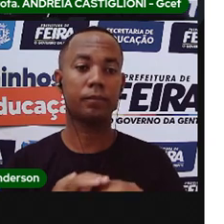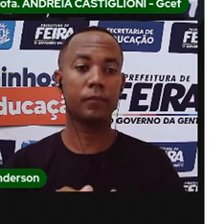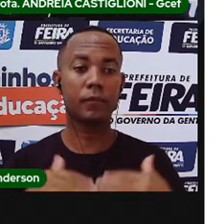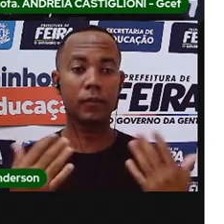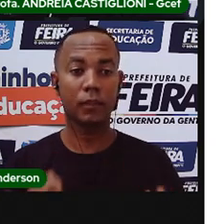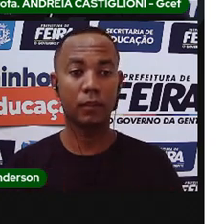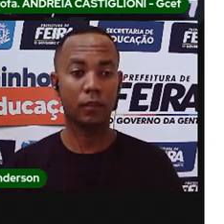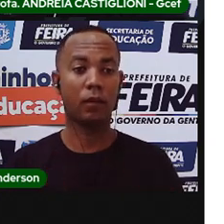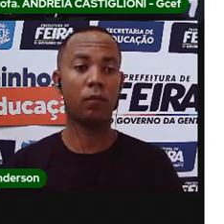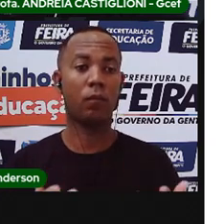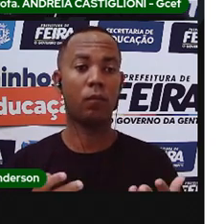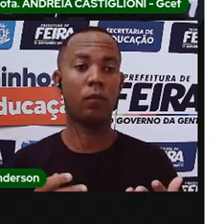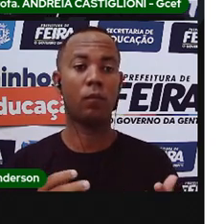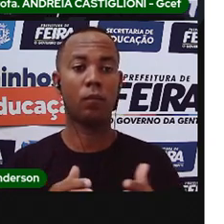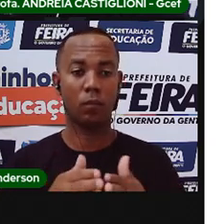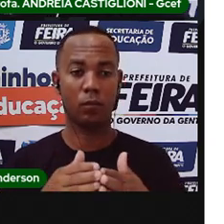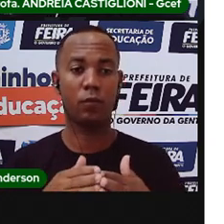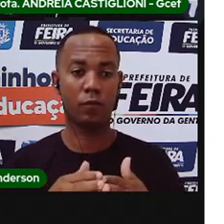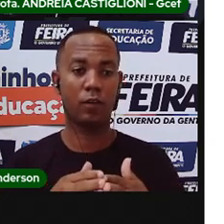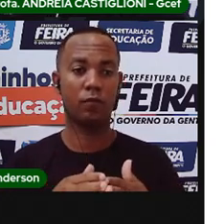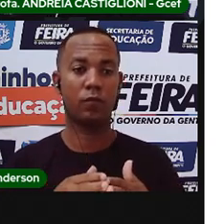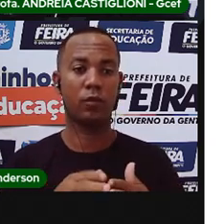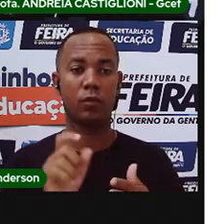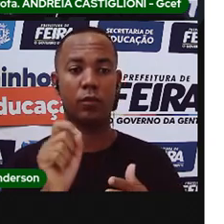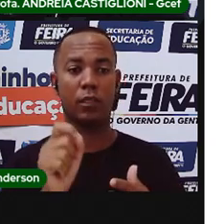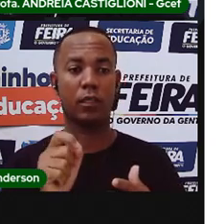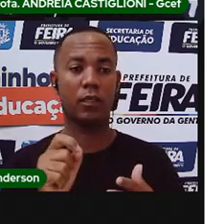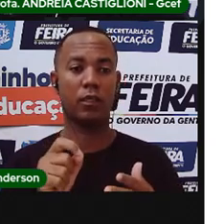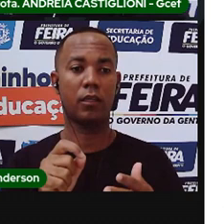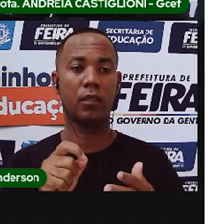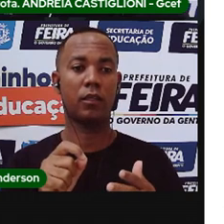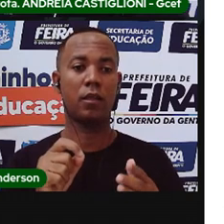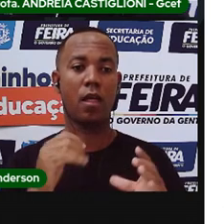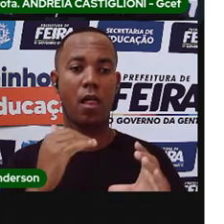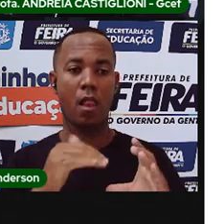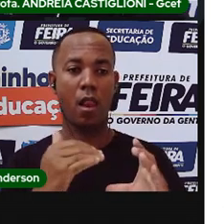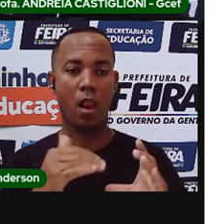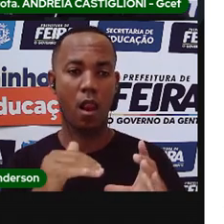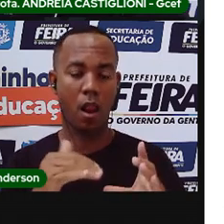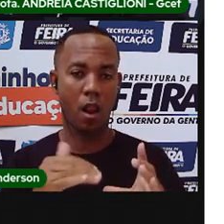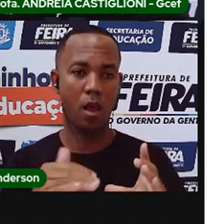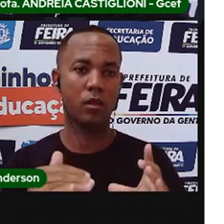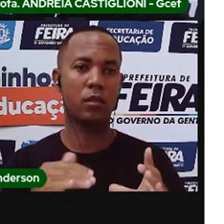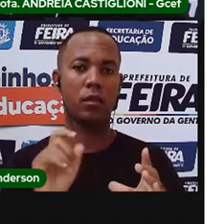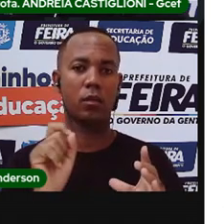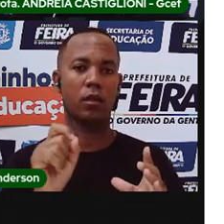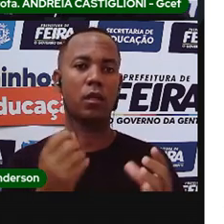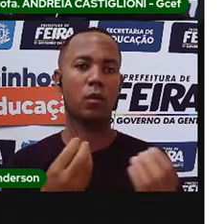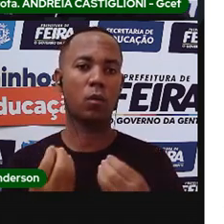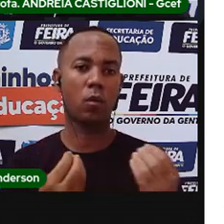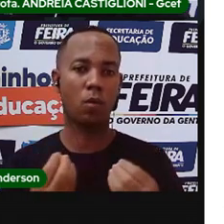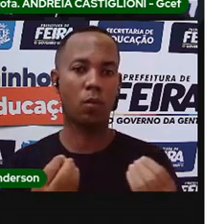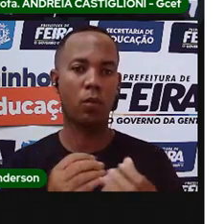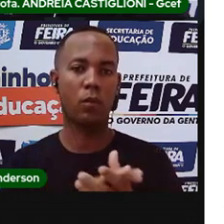Então, coloca aí no tech, por favor, esse link do chat, esse link do Padlet no chat.